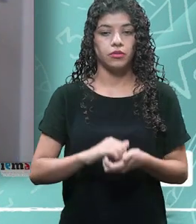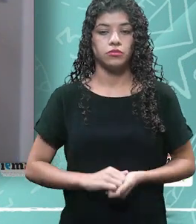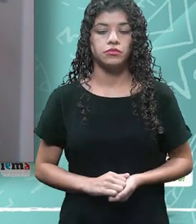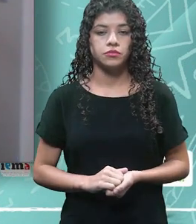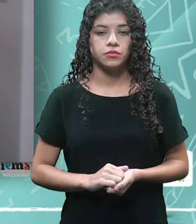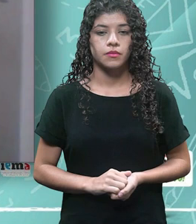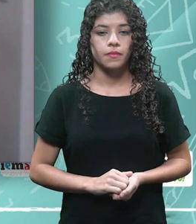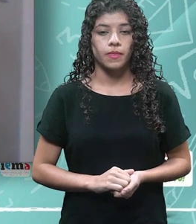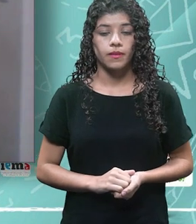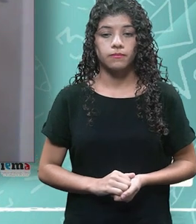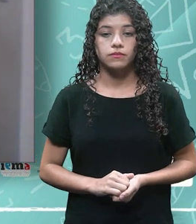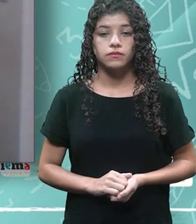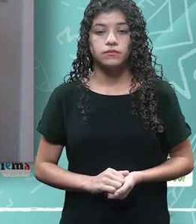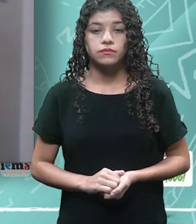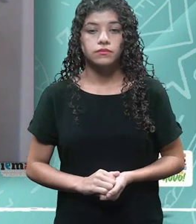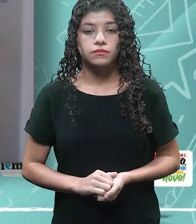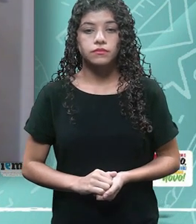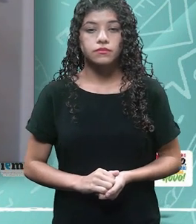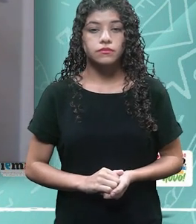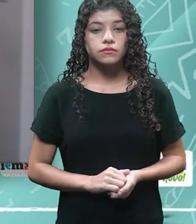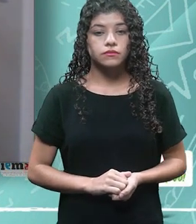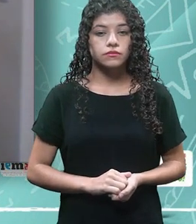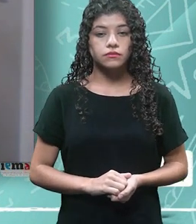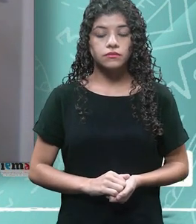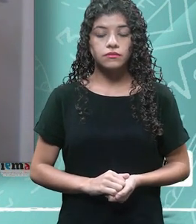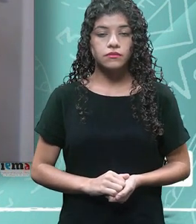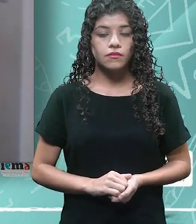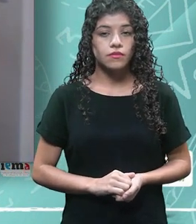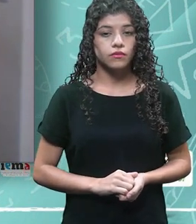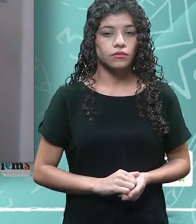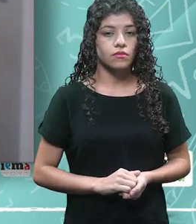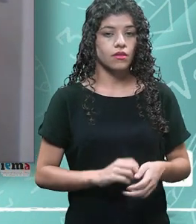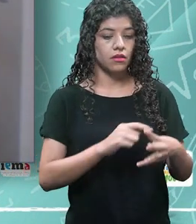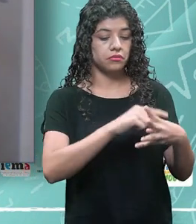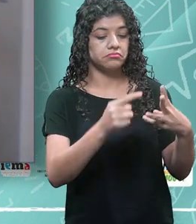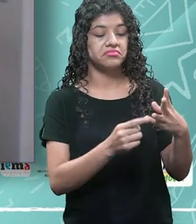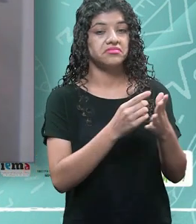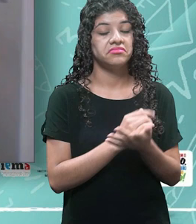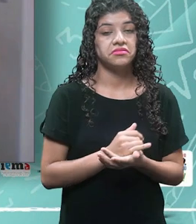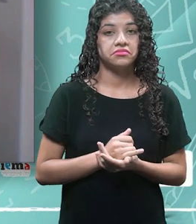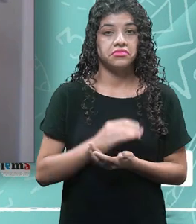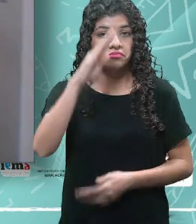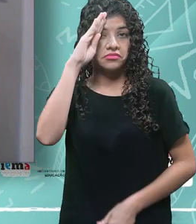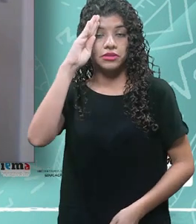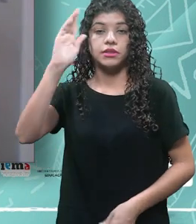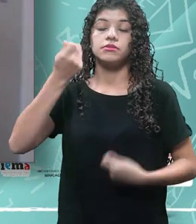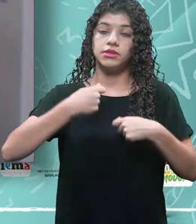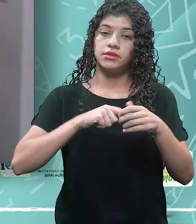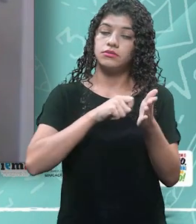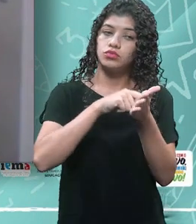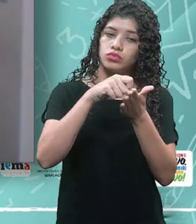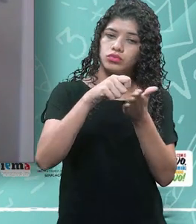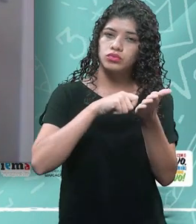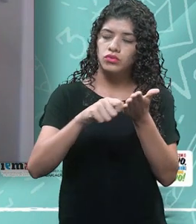bom no parágrafo você consegue tirar ali umas duas ou três linhas que são as partes principais então grife essas partes mais